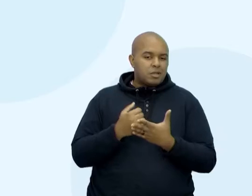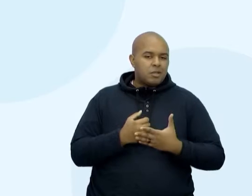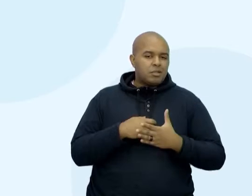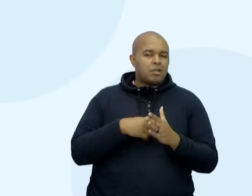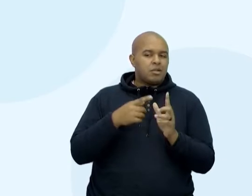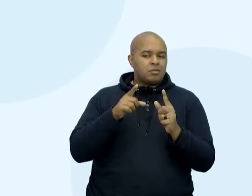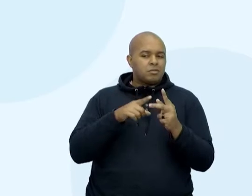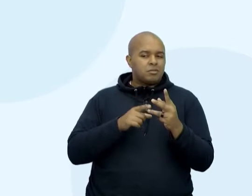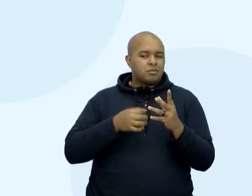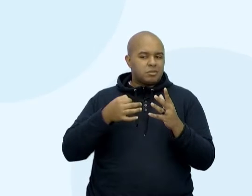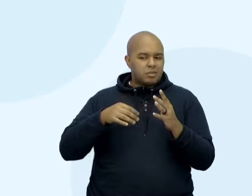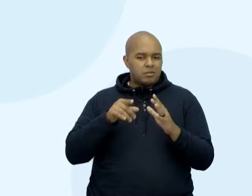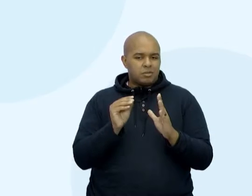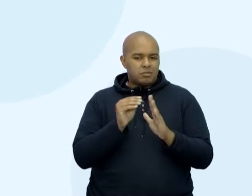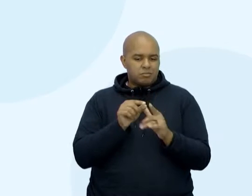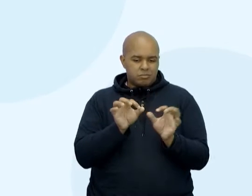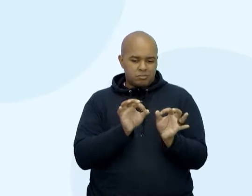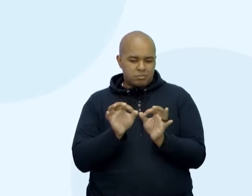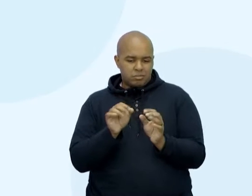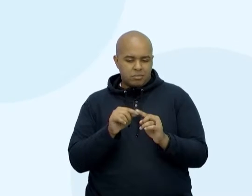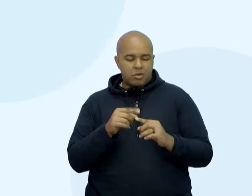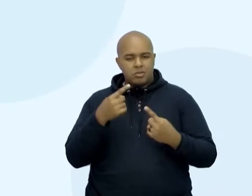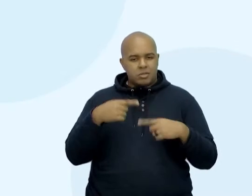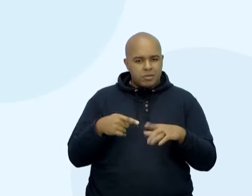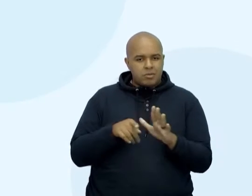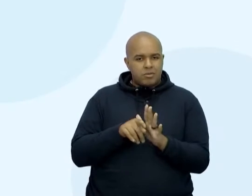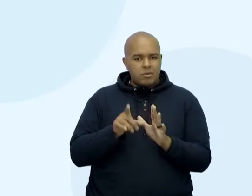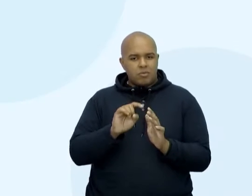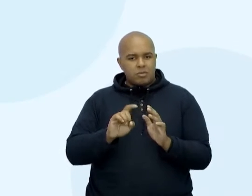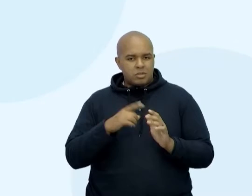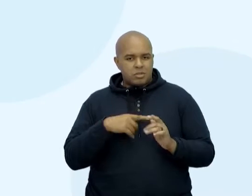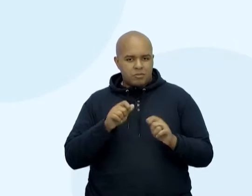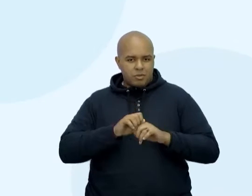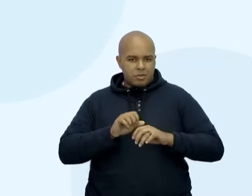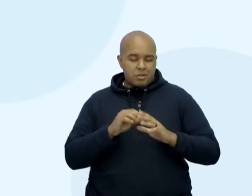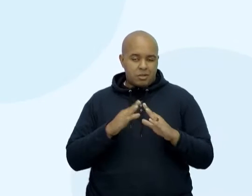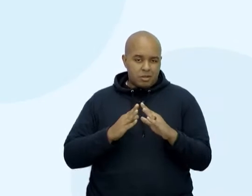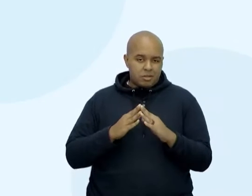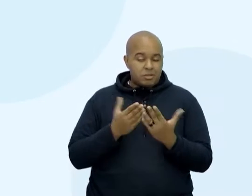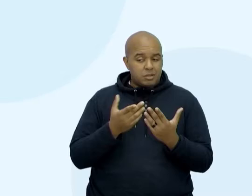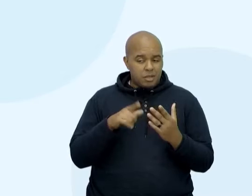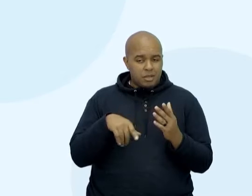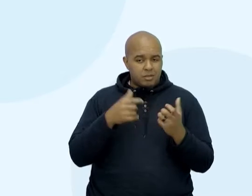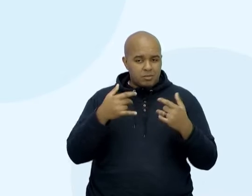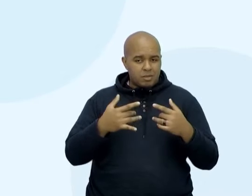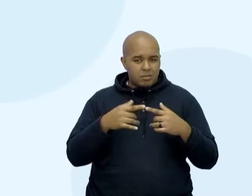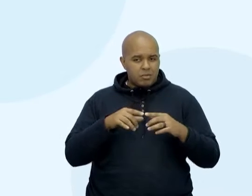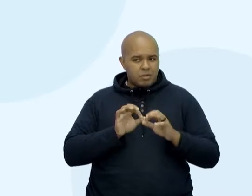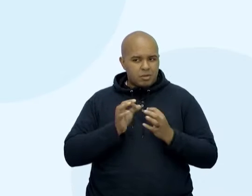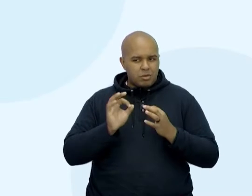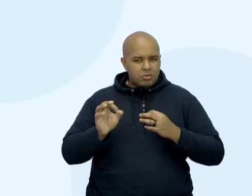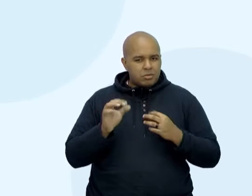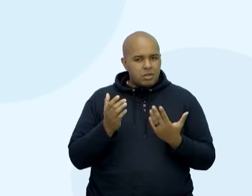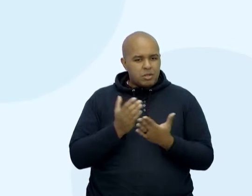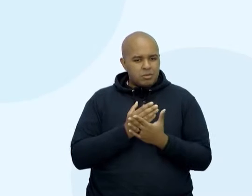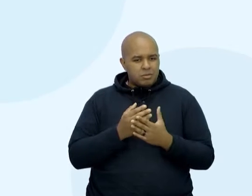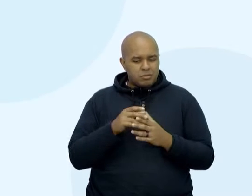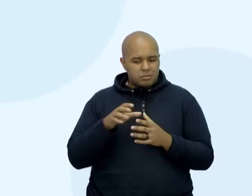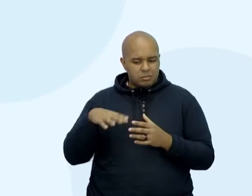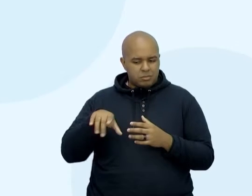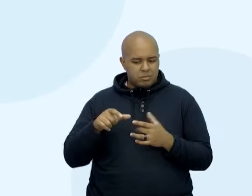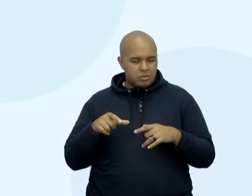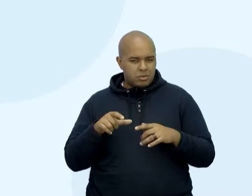opção correta, para vocês corrigirem aí o desafio que vocês fizeram em casa, que é falar que a distância da